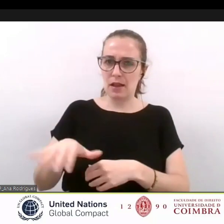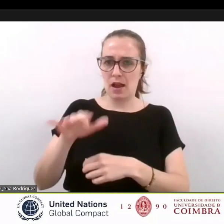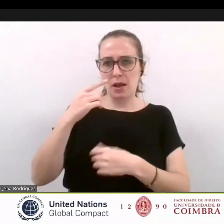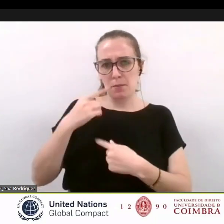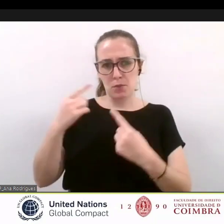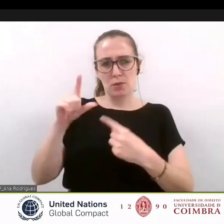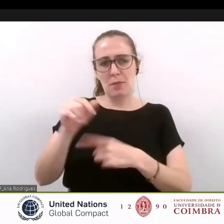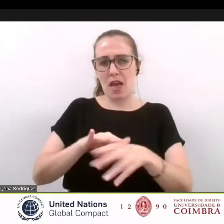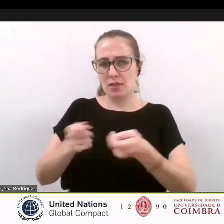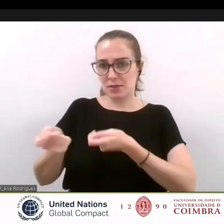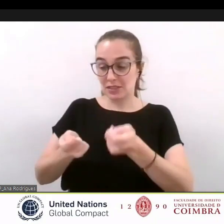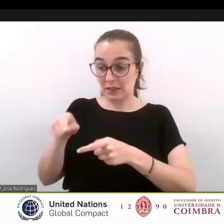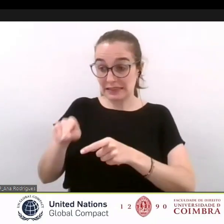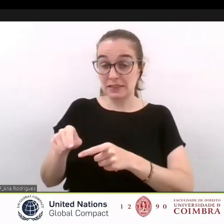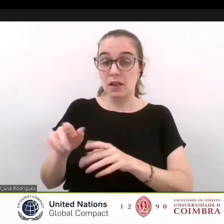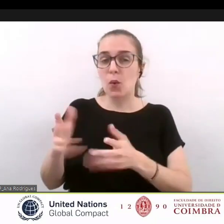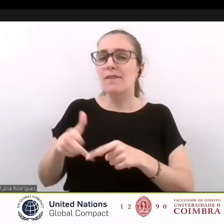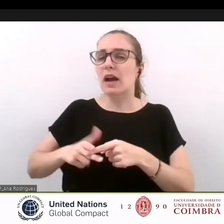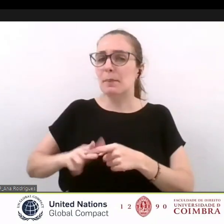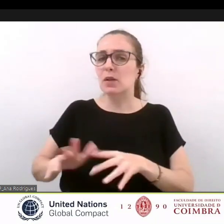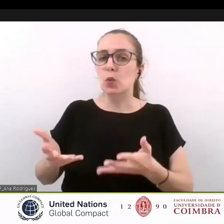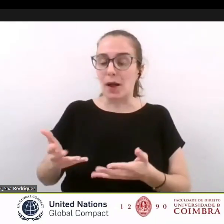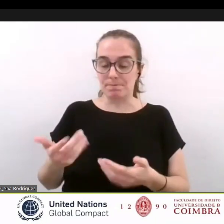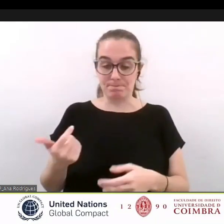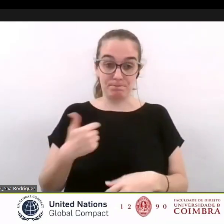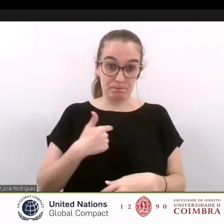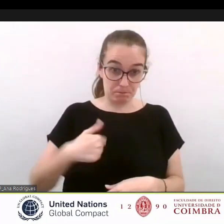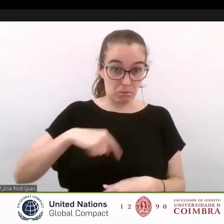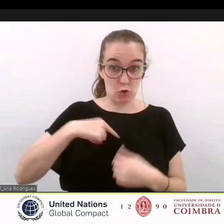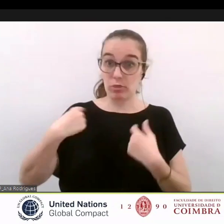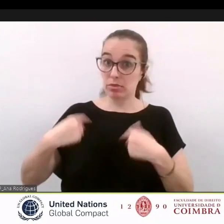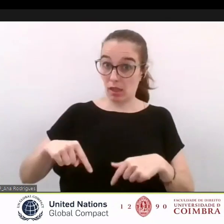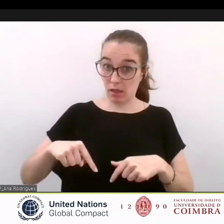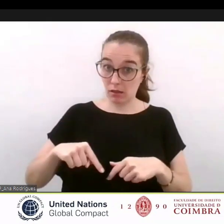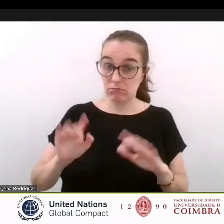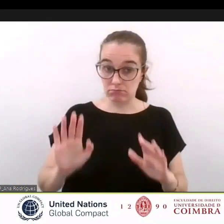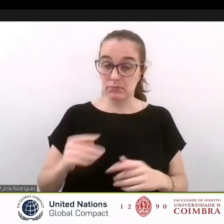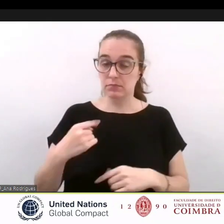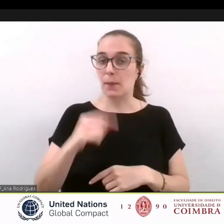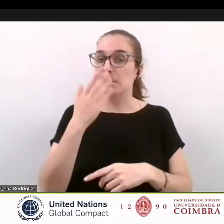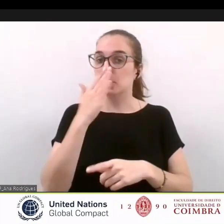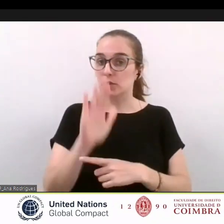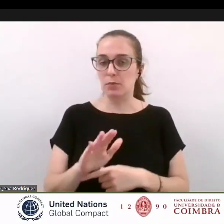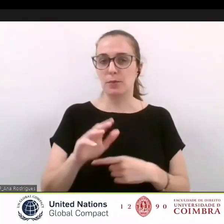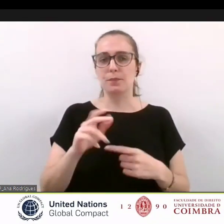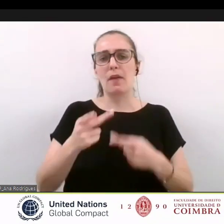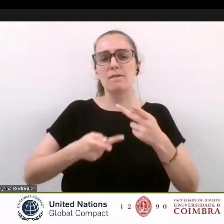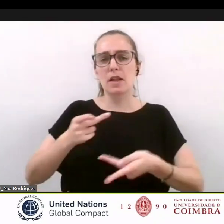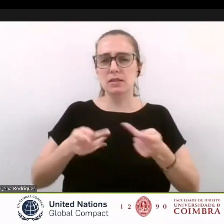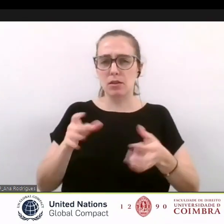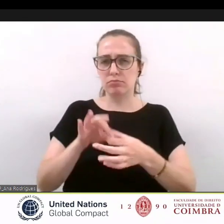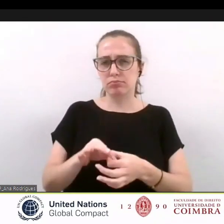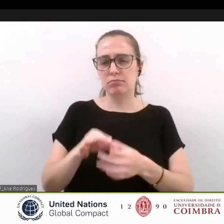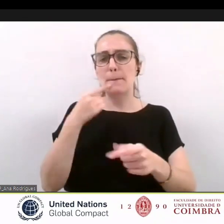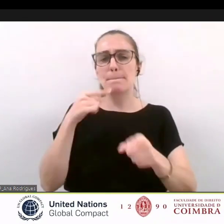atuação da administração. Ferramentas, dizia eu, já as temos. Temos, por exemplo, a avaliação dos impactos